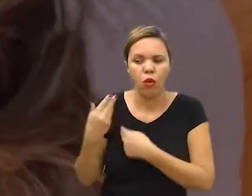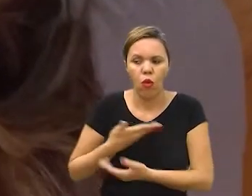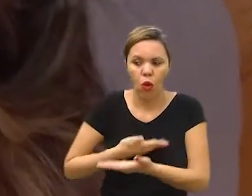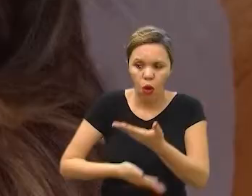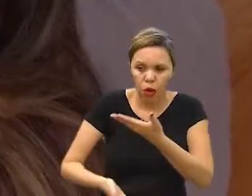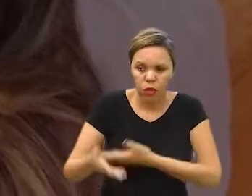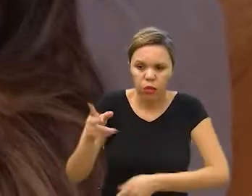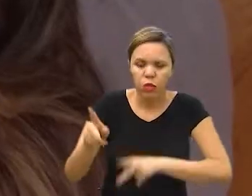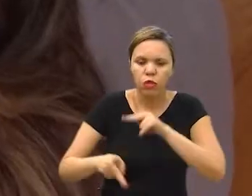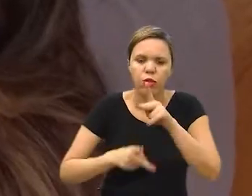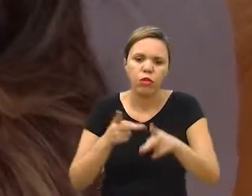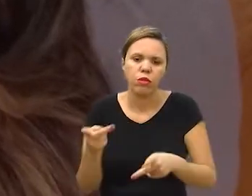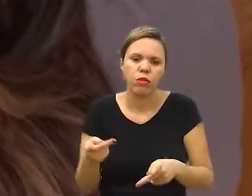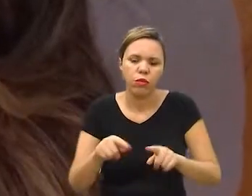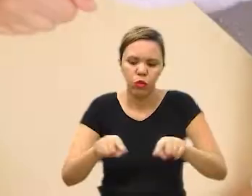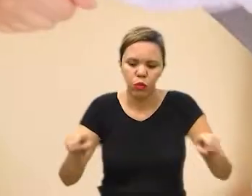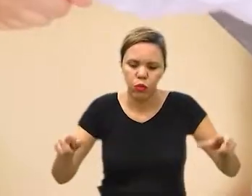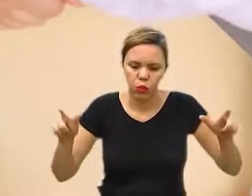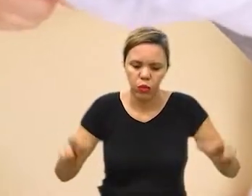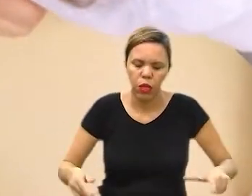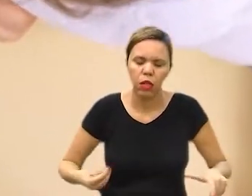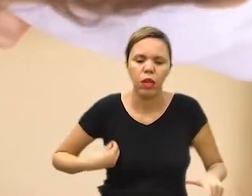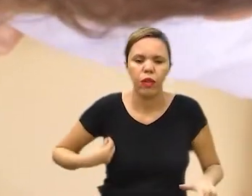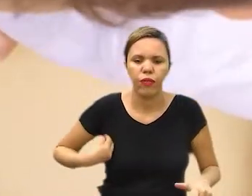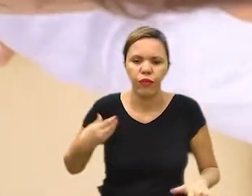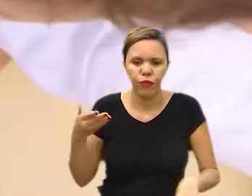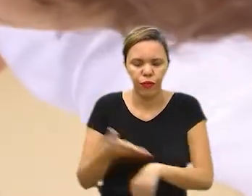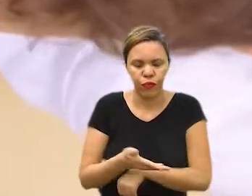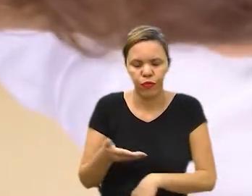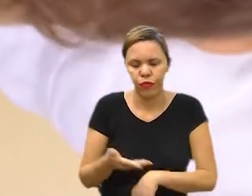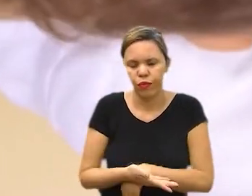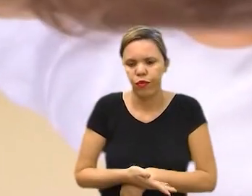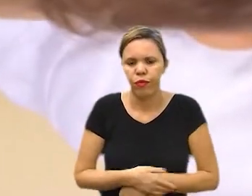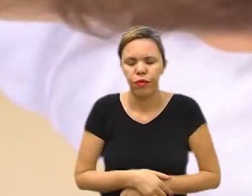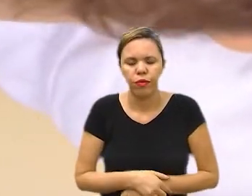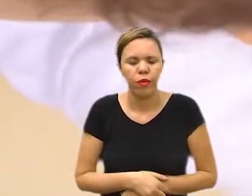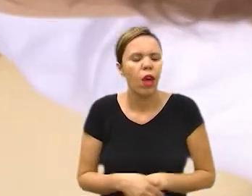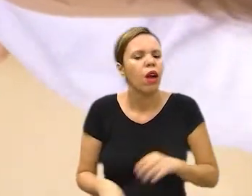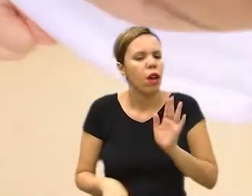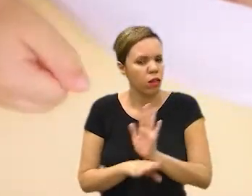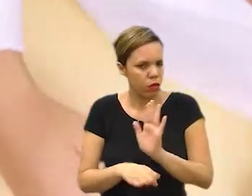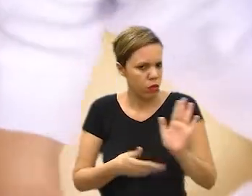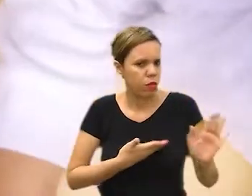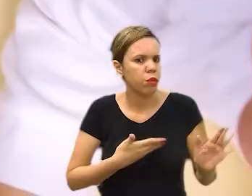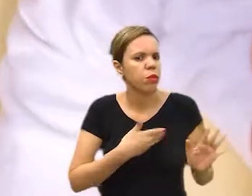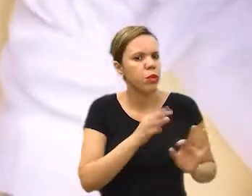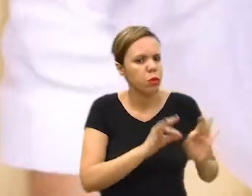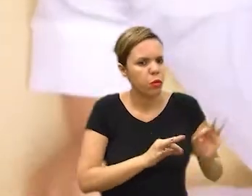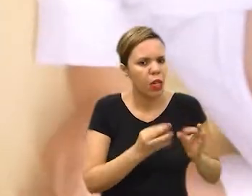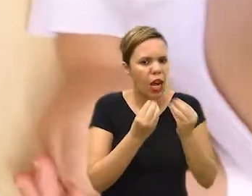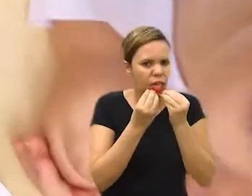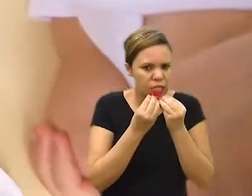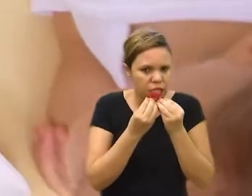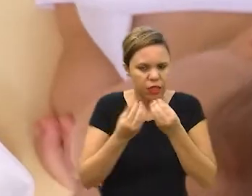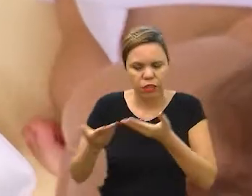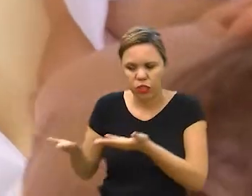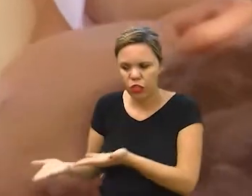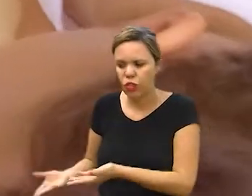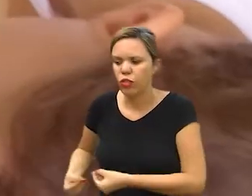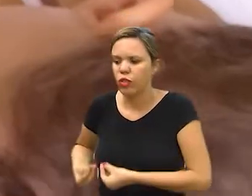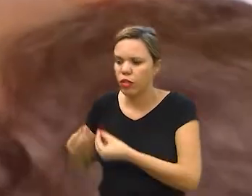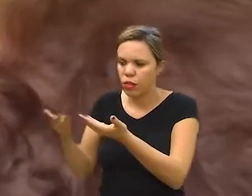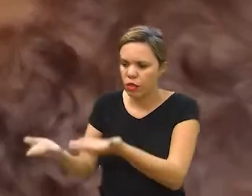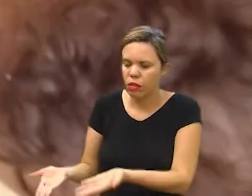colega e ser responsável pelo espaço físico que ela está inserida. Então ela também vai ajudar um amigo preparando um lanche, servindo esse amigo no